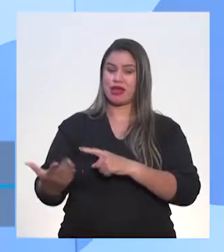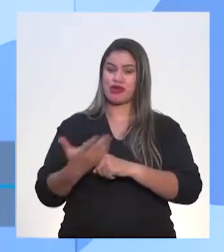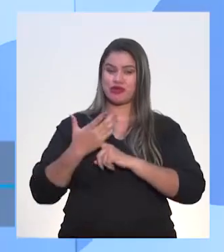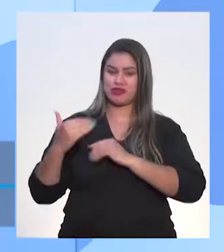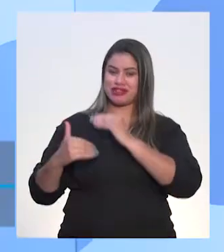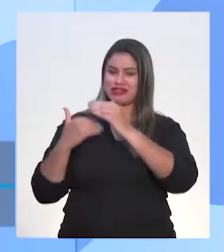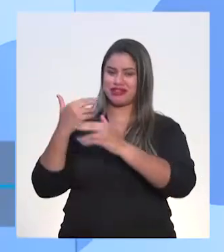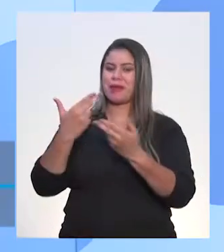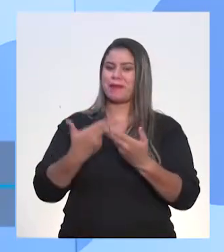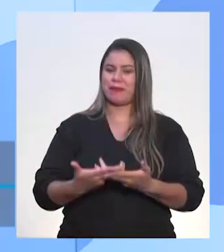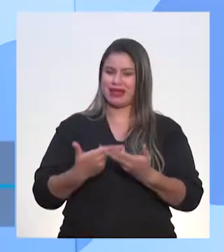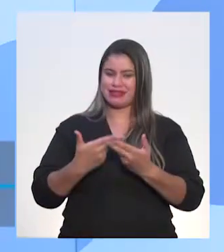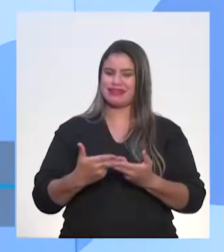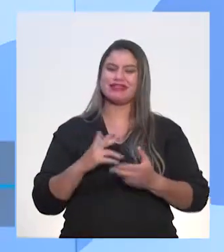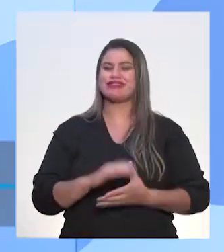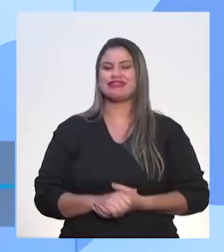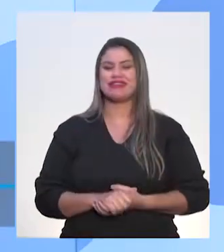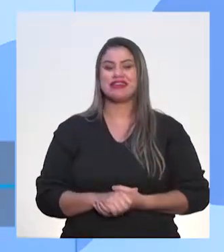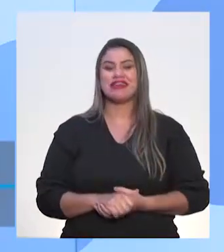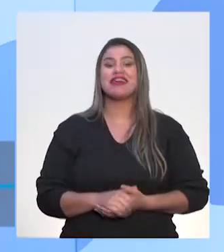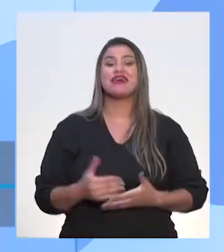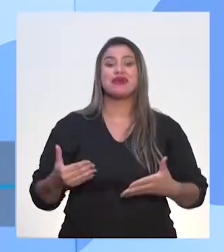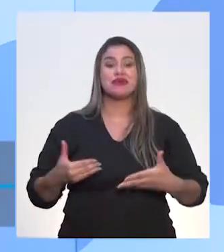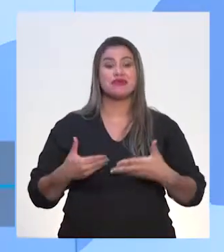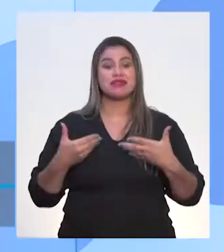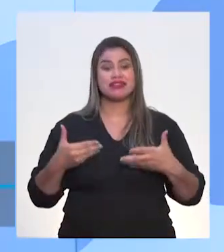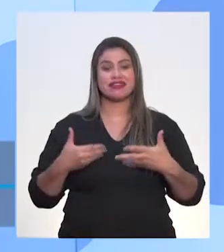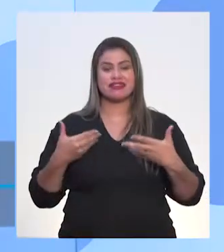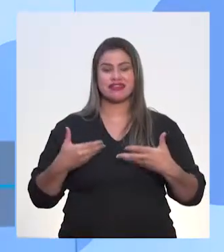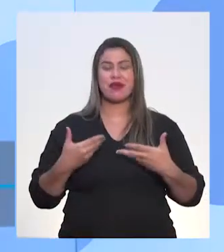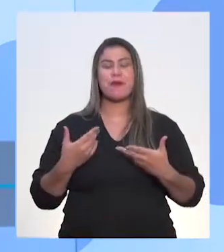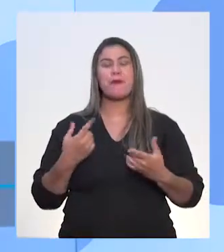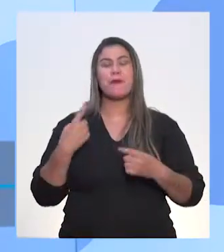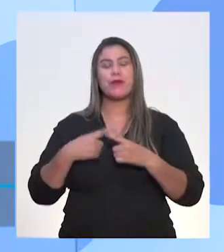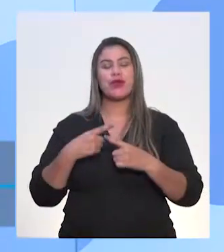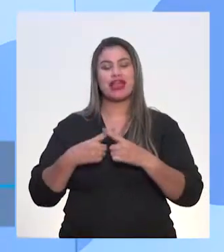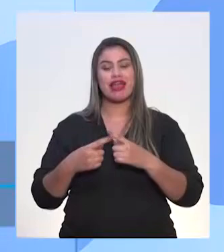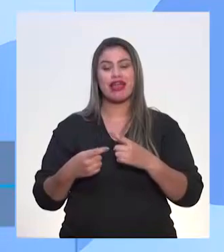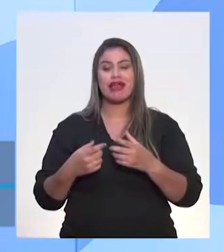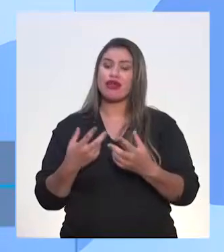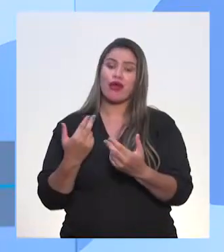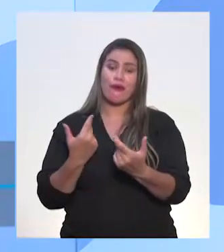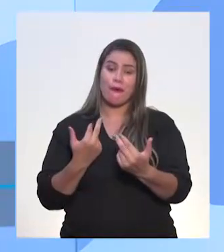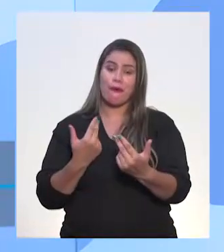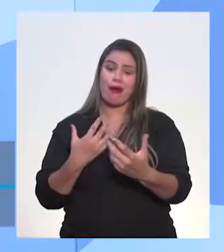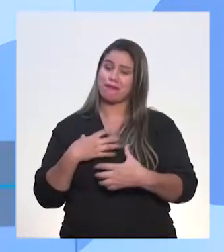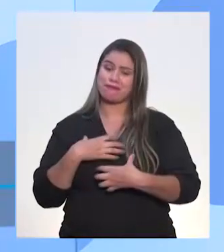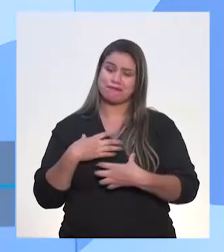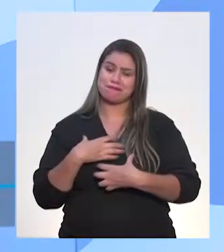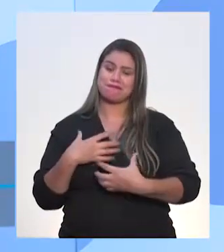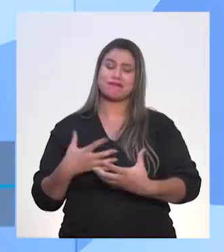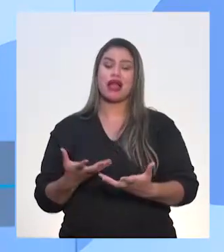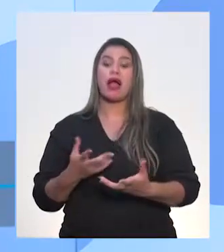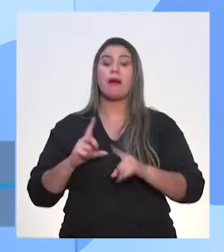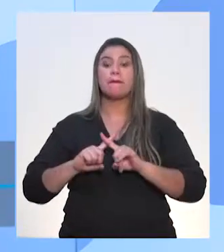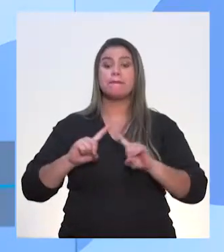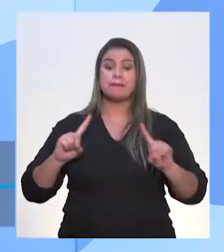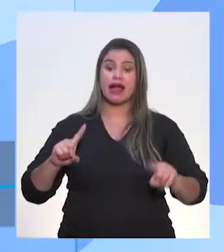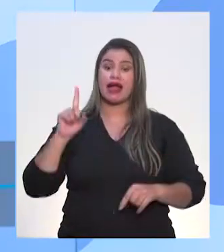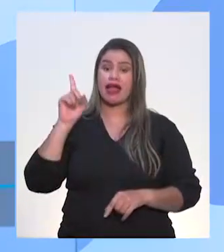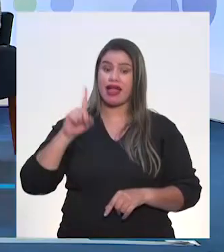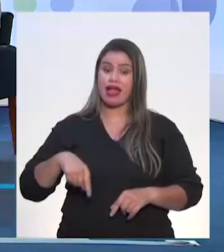professora Ana com essa sua colocação eu tô me divertindo porque eu me identifico Mas o importante é aquela está